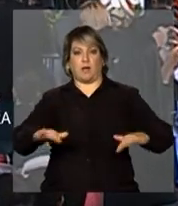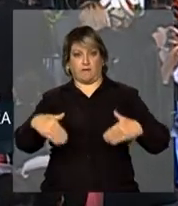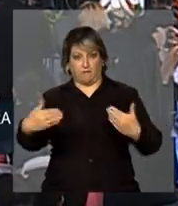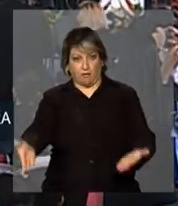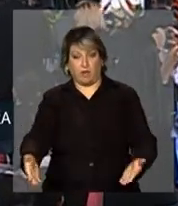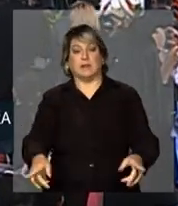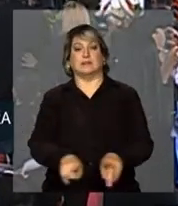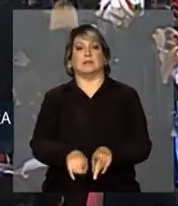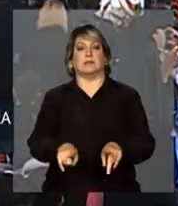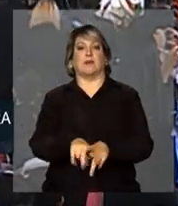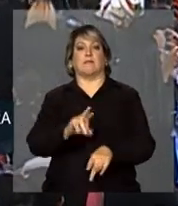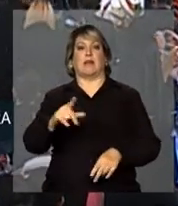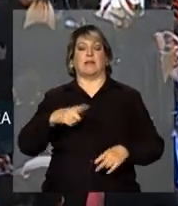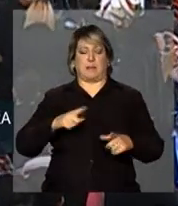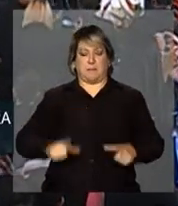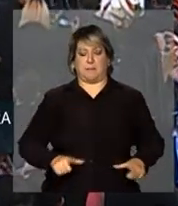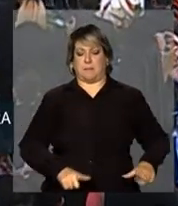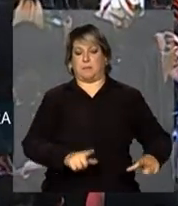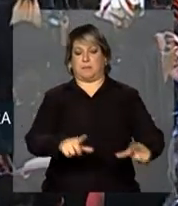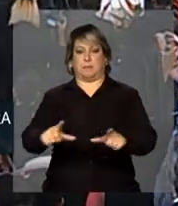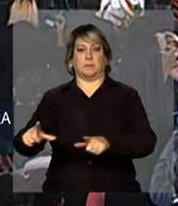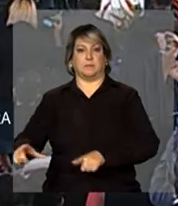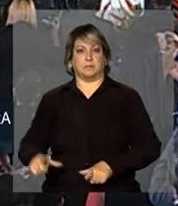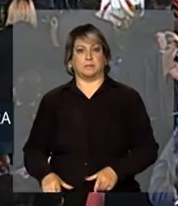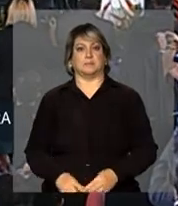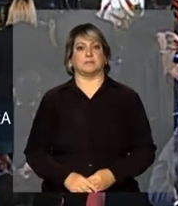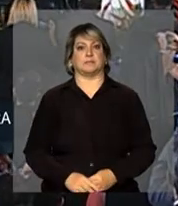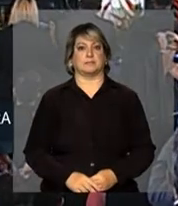também terão piso.